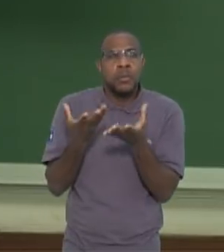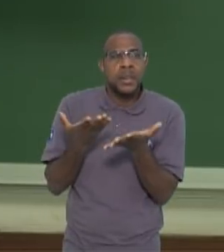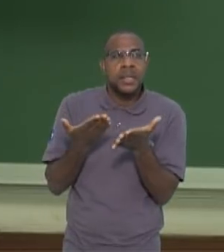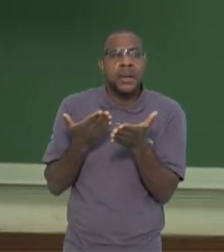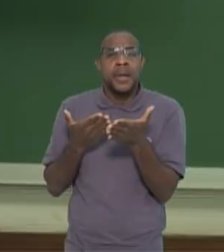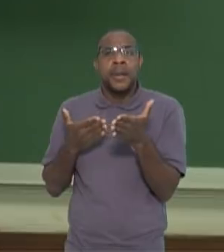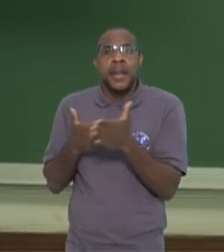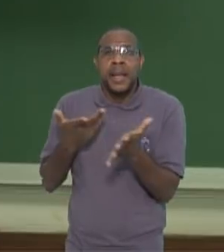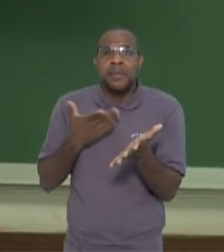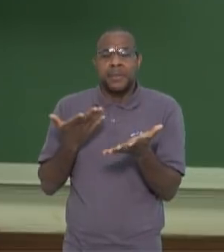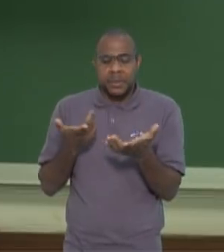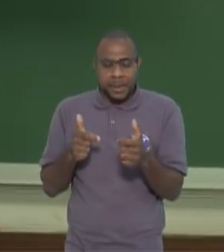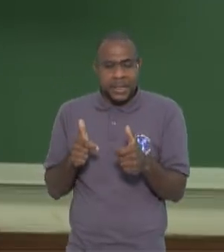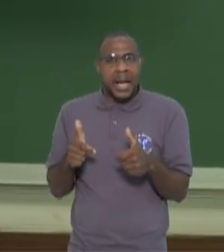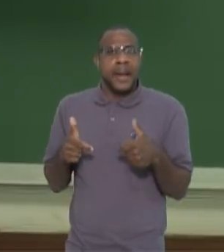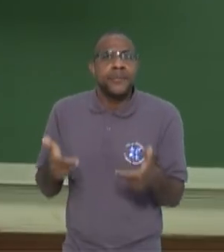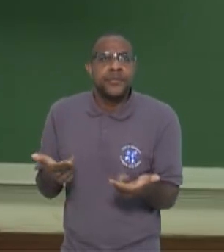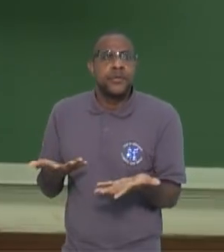mais antigos.